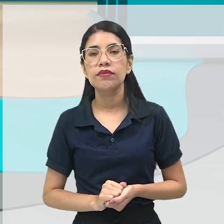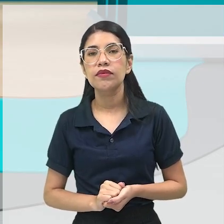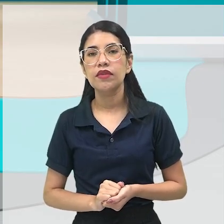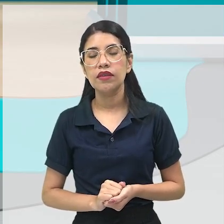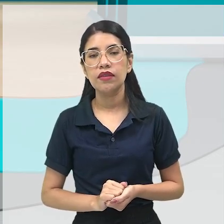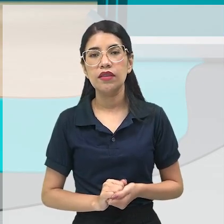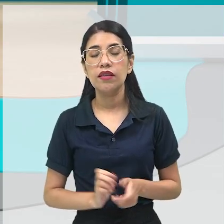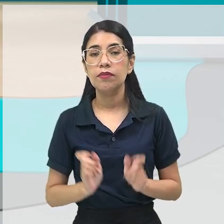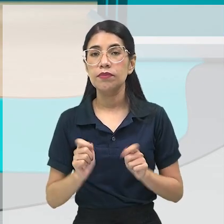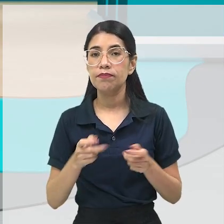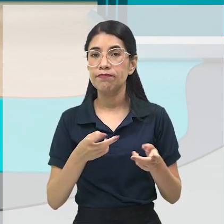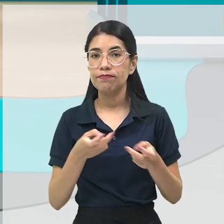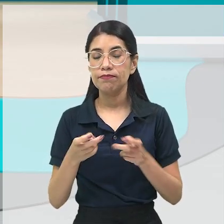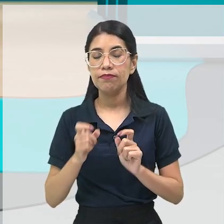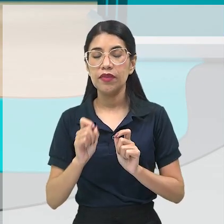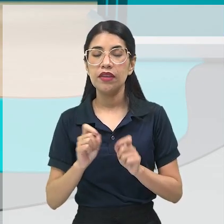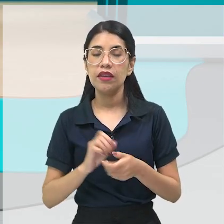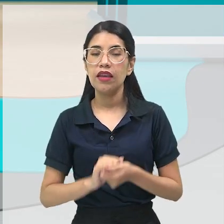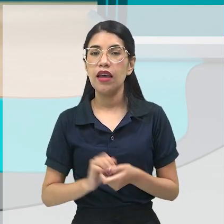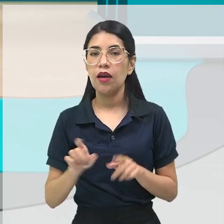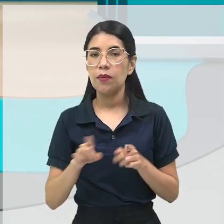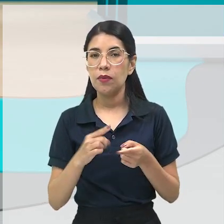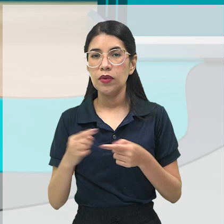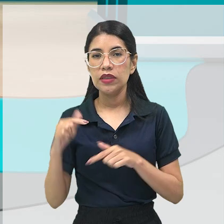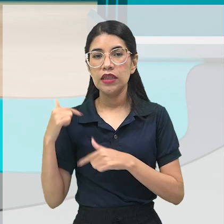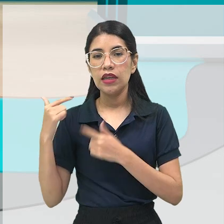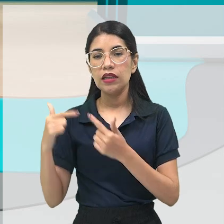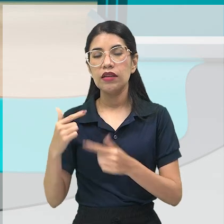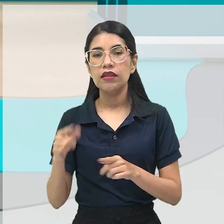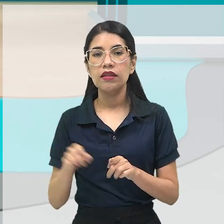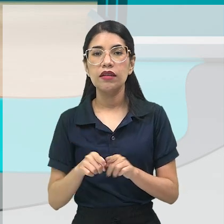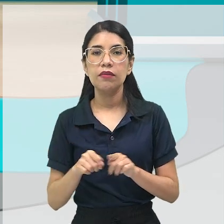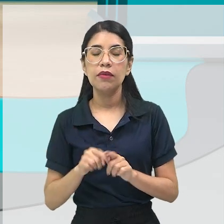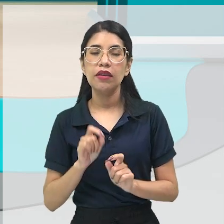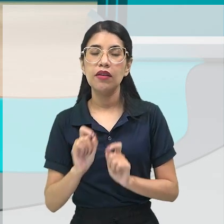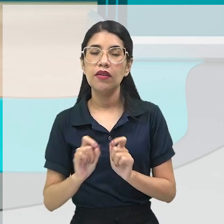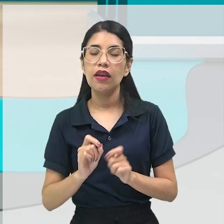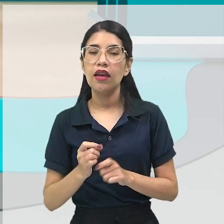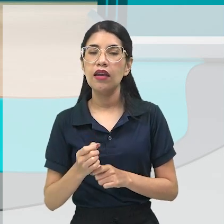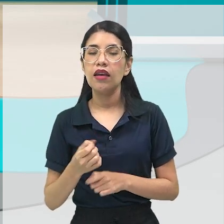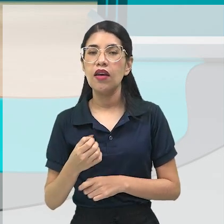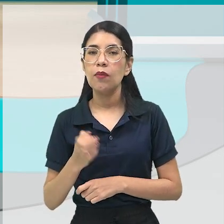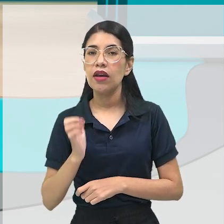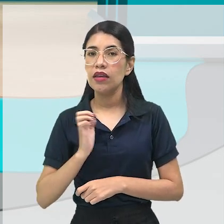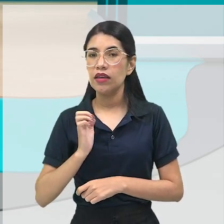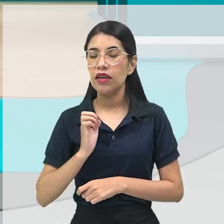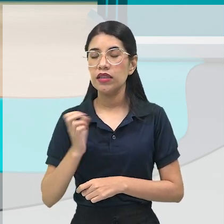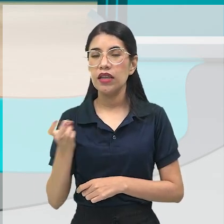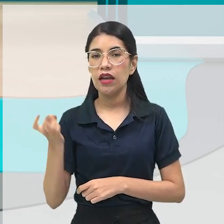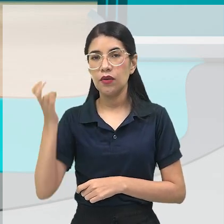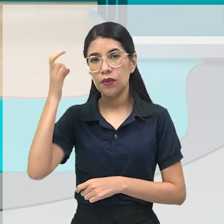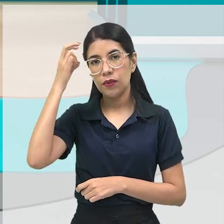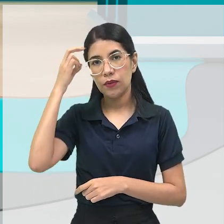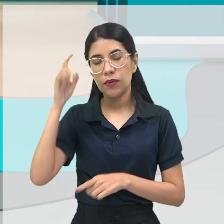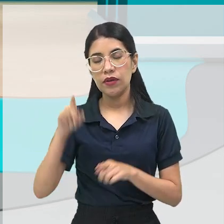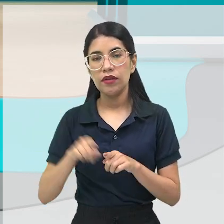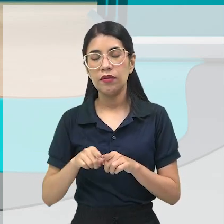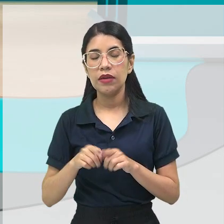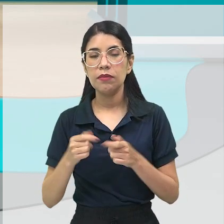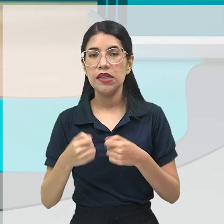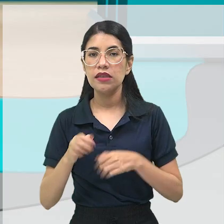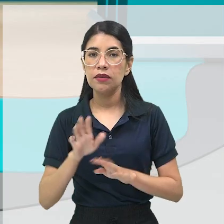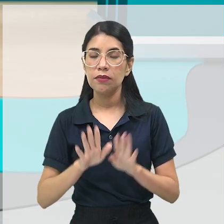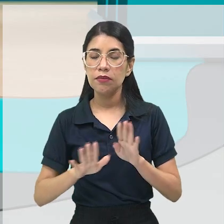quando a gente fala dessa questão da música tradicional, ela é um tesouro cultural. E nós devemos ter cuidado